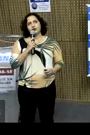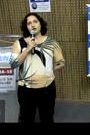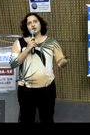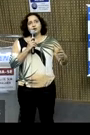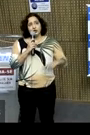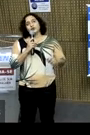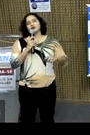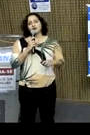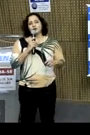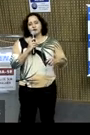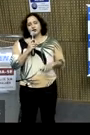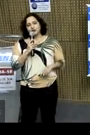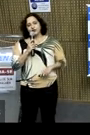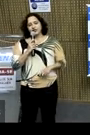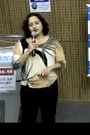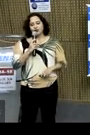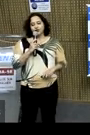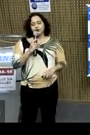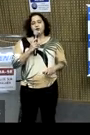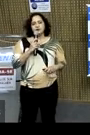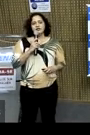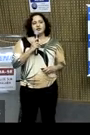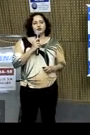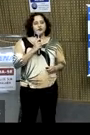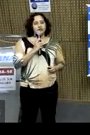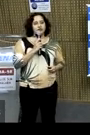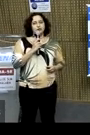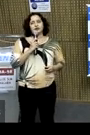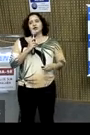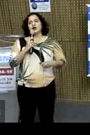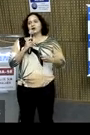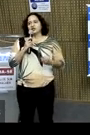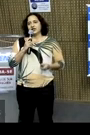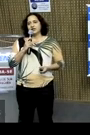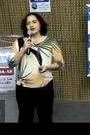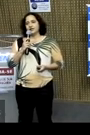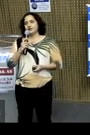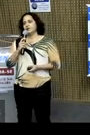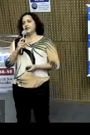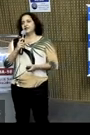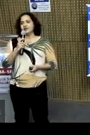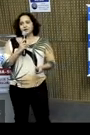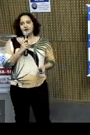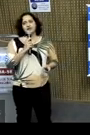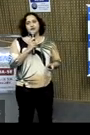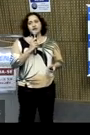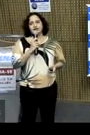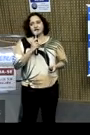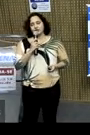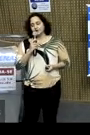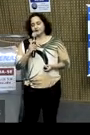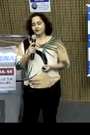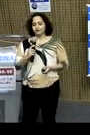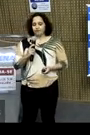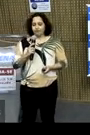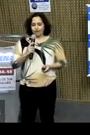território, mudamos o território e mesmo assim nós conseguimos alcançar as metas estabelecidas para a questão do